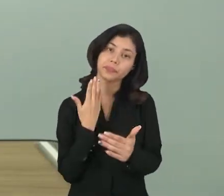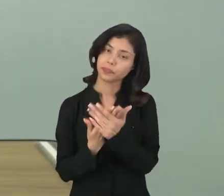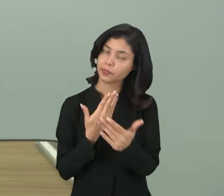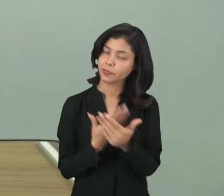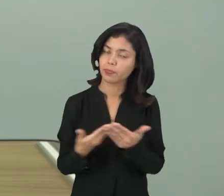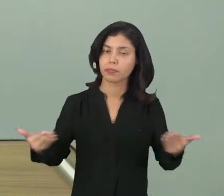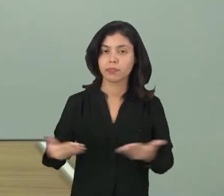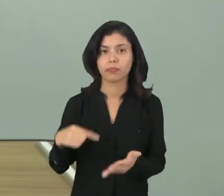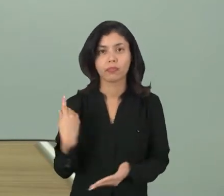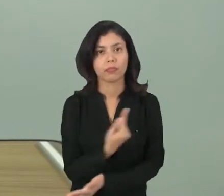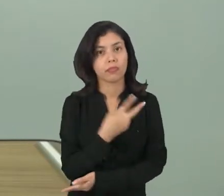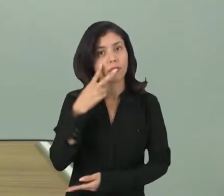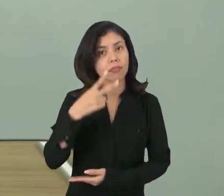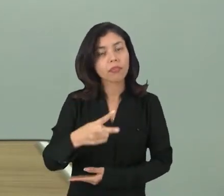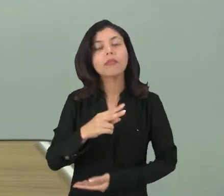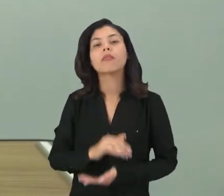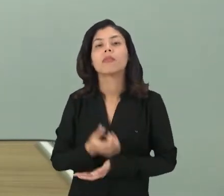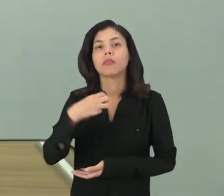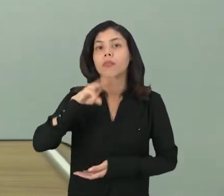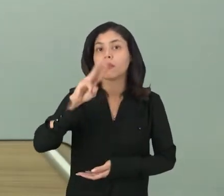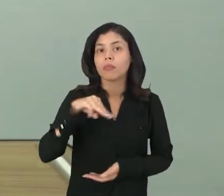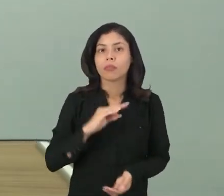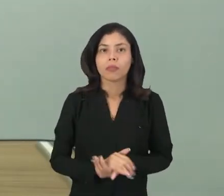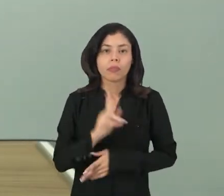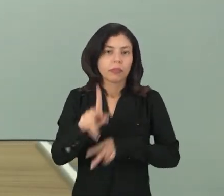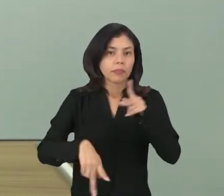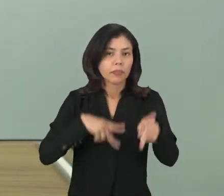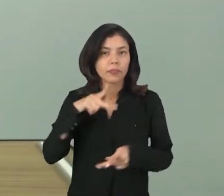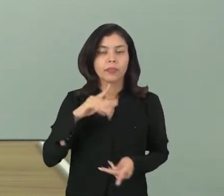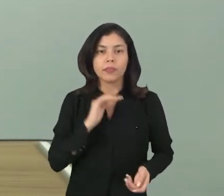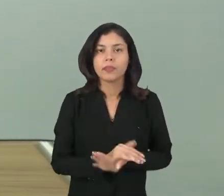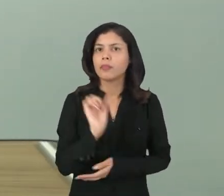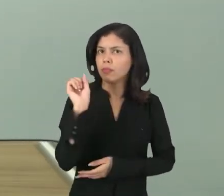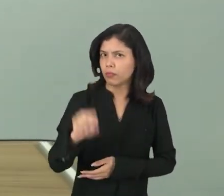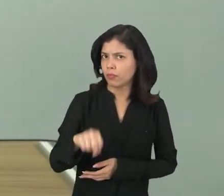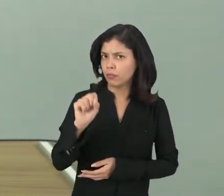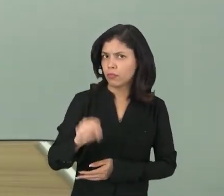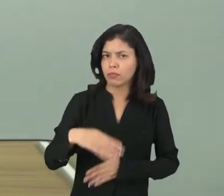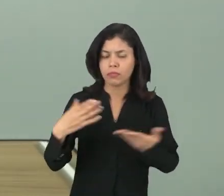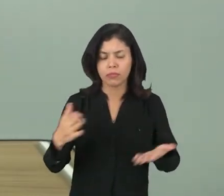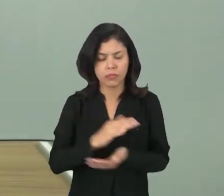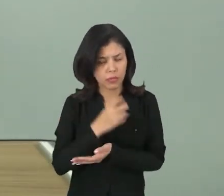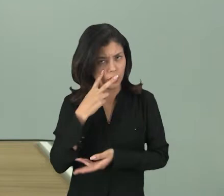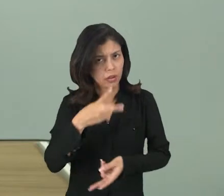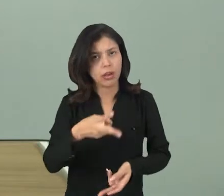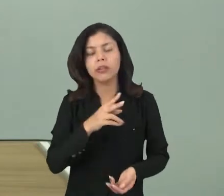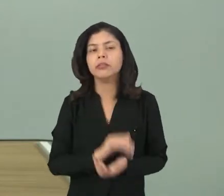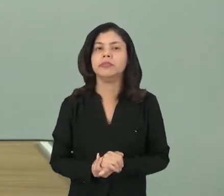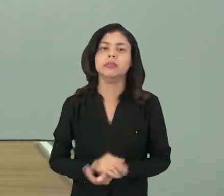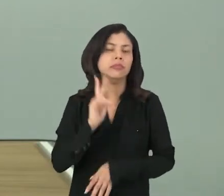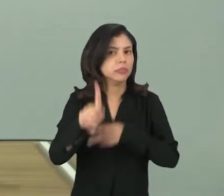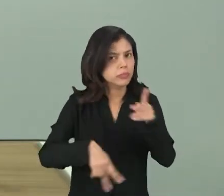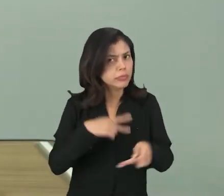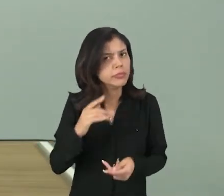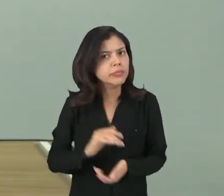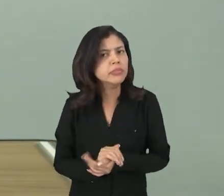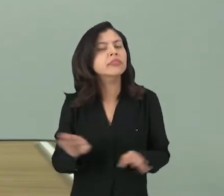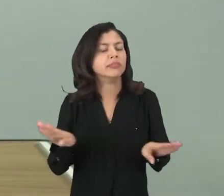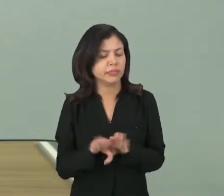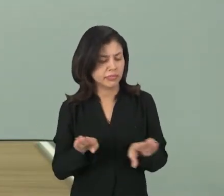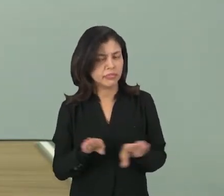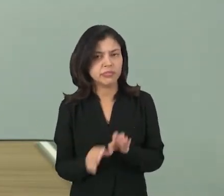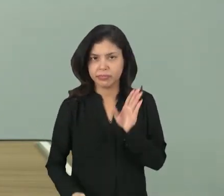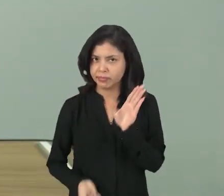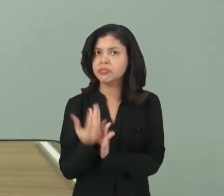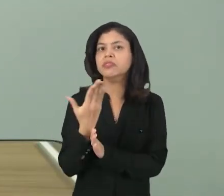de hoje nós vamos ver quem foram os povos, isso mesmo que você ouviu, quem foram os povos que participaram